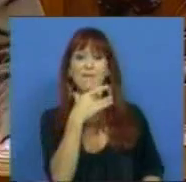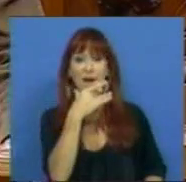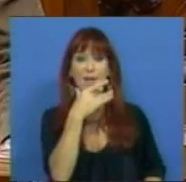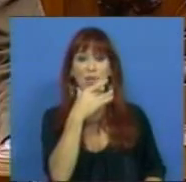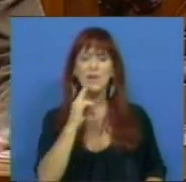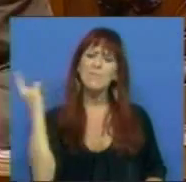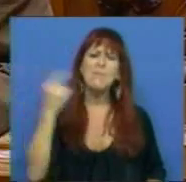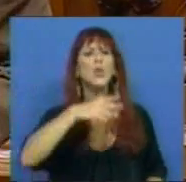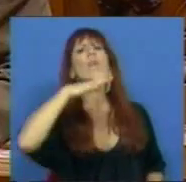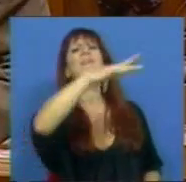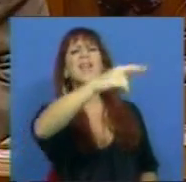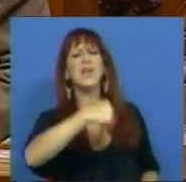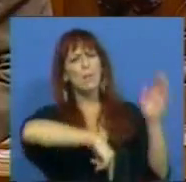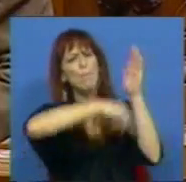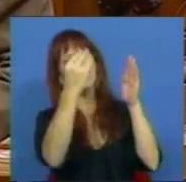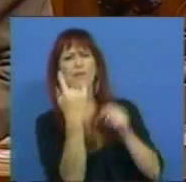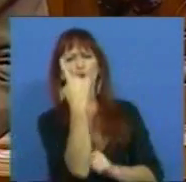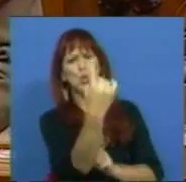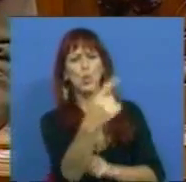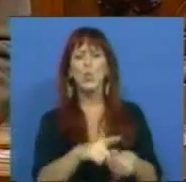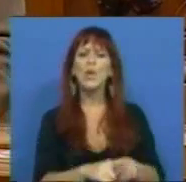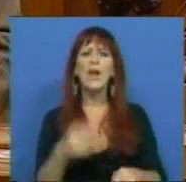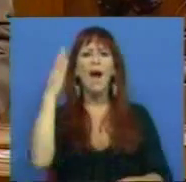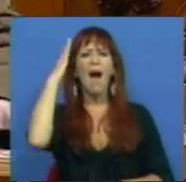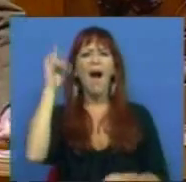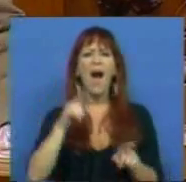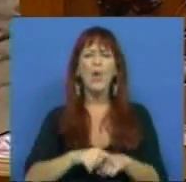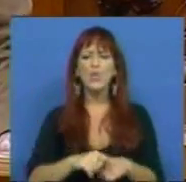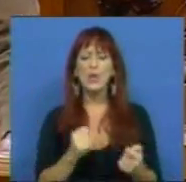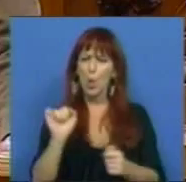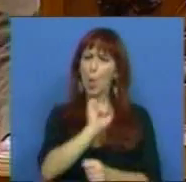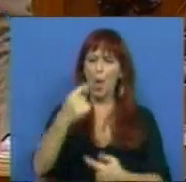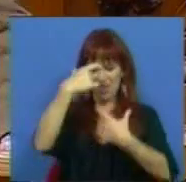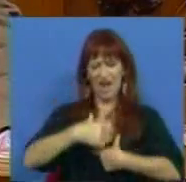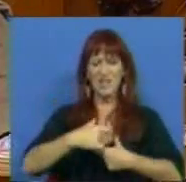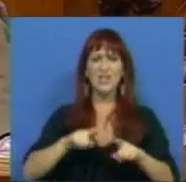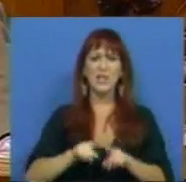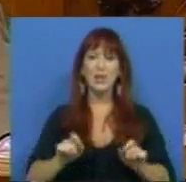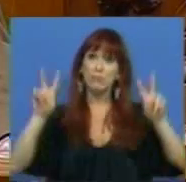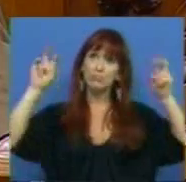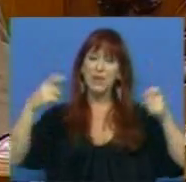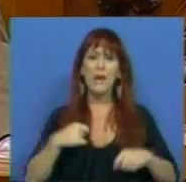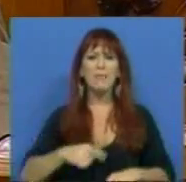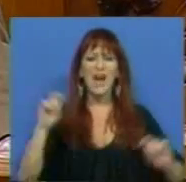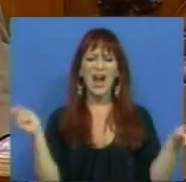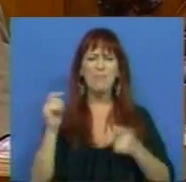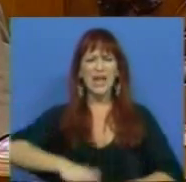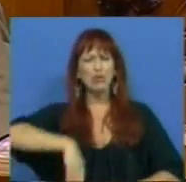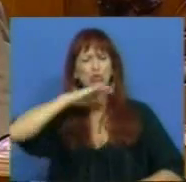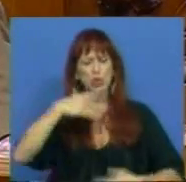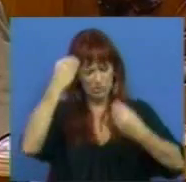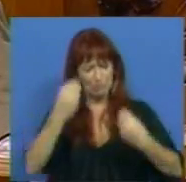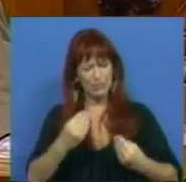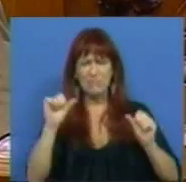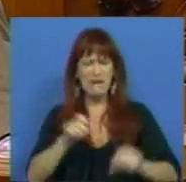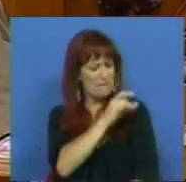Silva mandou dizer por um porta-voz que considera haver contra si, cito, uma campanha suja, indigna